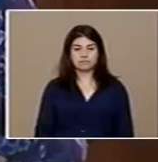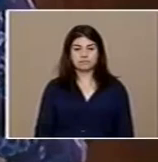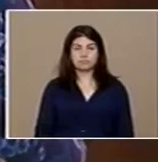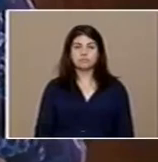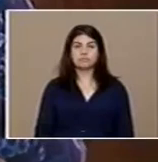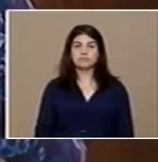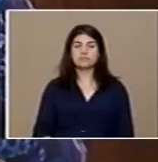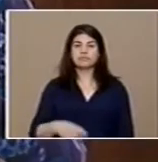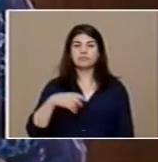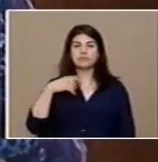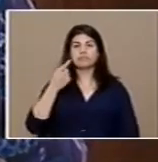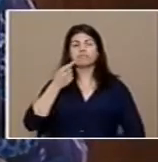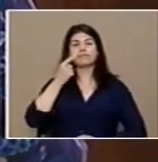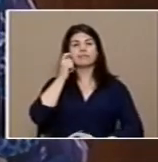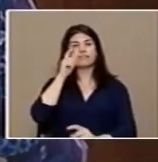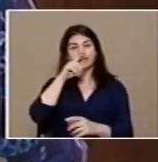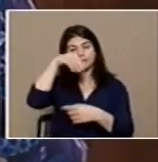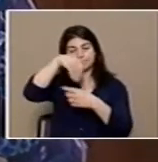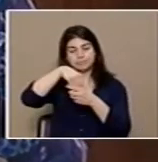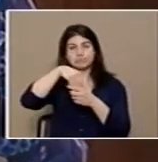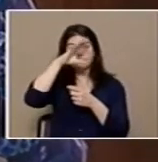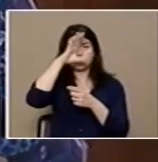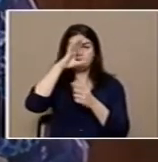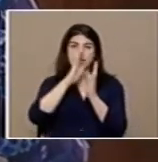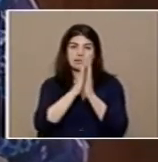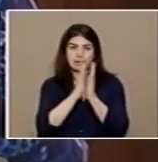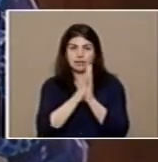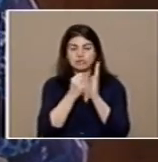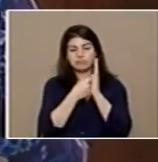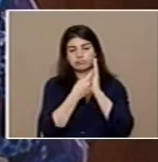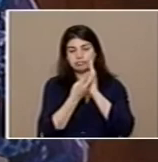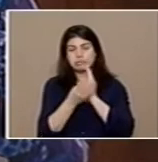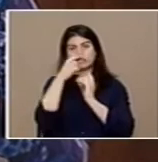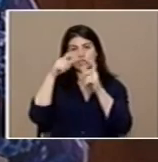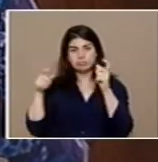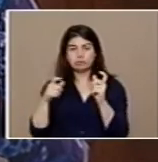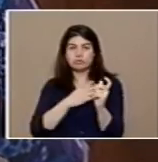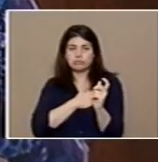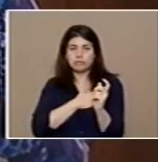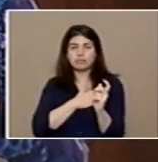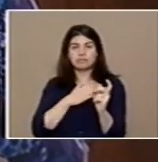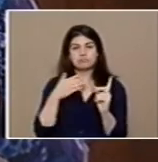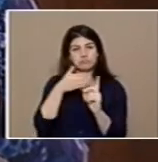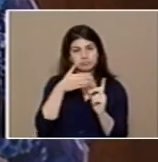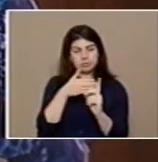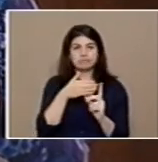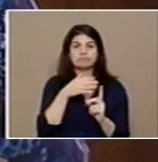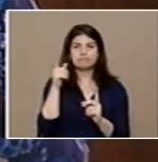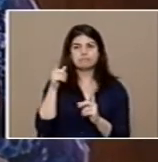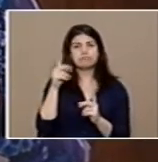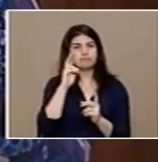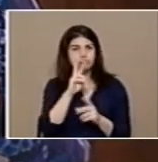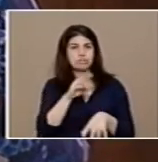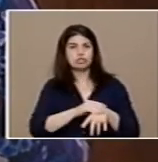e os ministros da santa igreja e pelos fiéis Para que sejam testemunhas da ternura